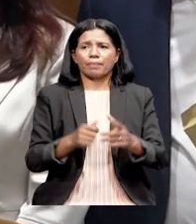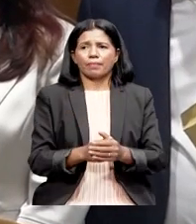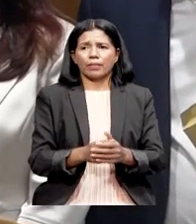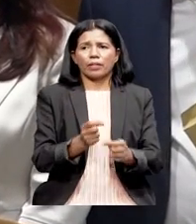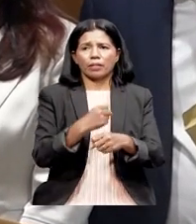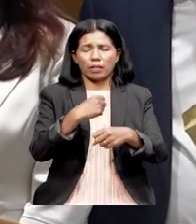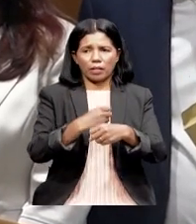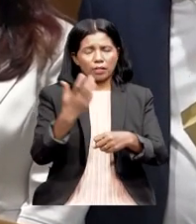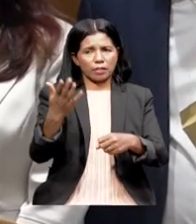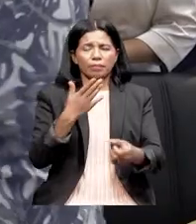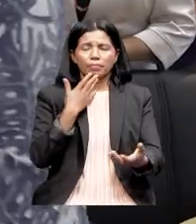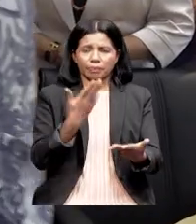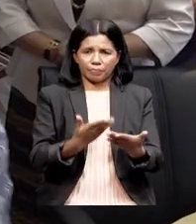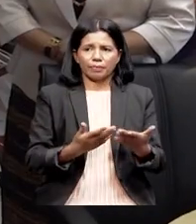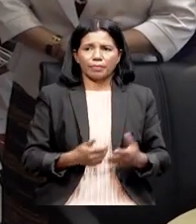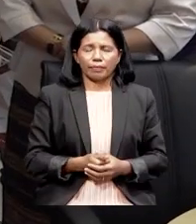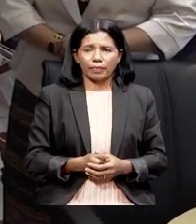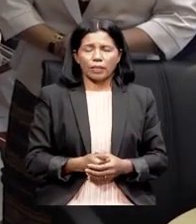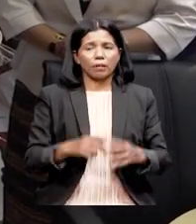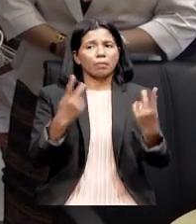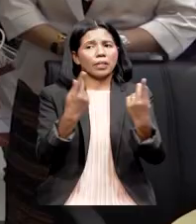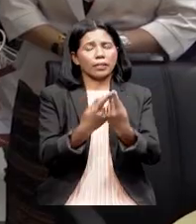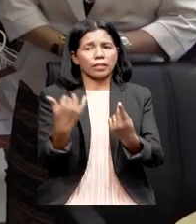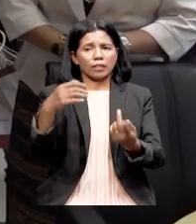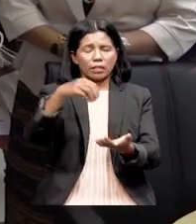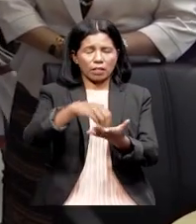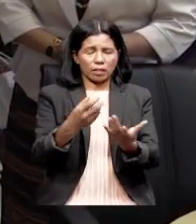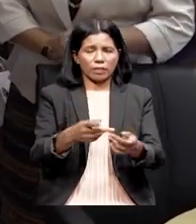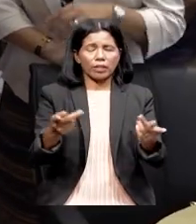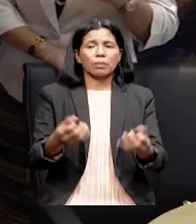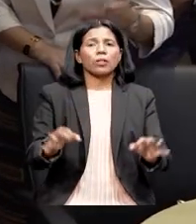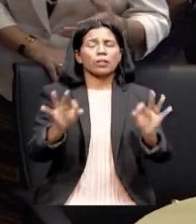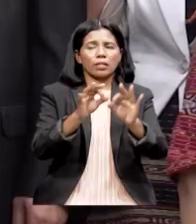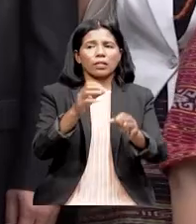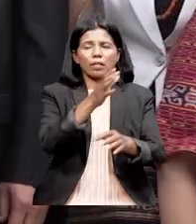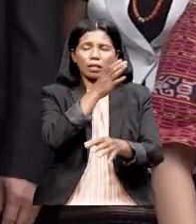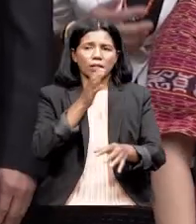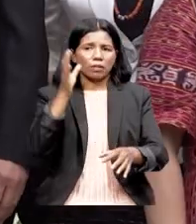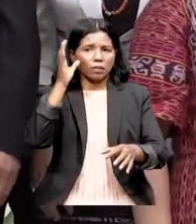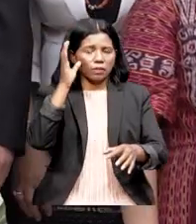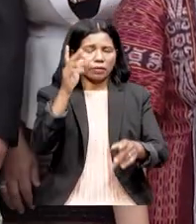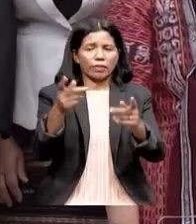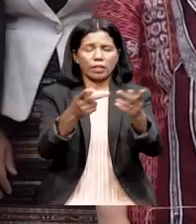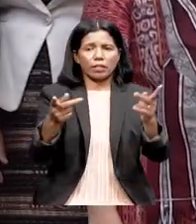tipo de visitas mais vezes. Empresário Hirak Nes se investe em setor importante Cira Macanesan, agricultura,